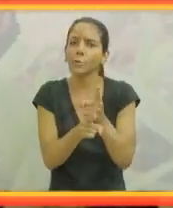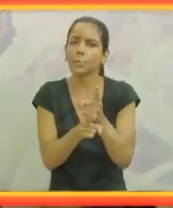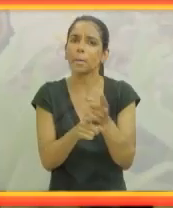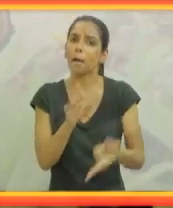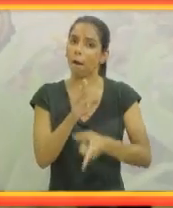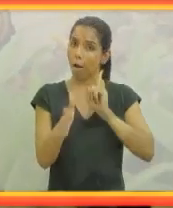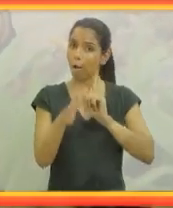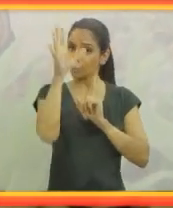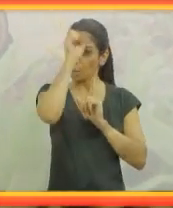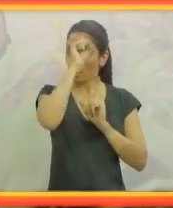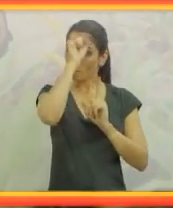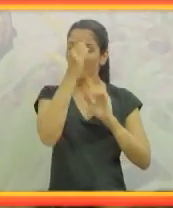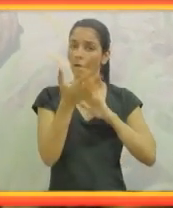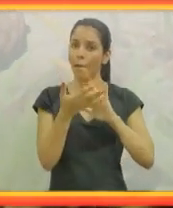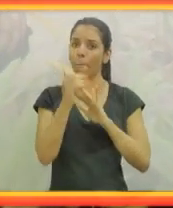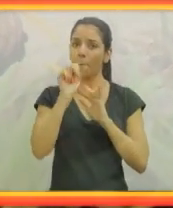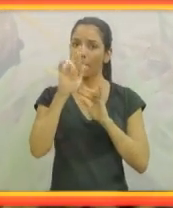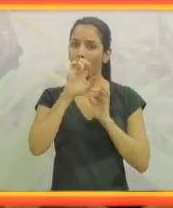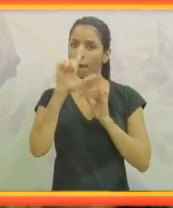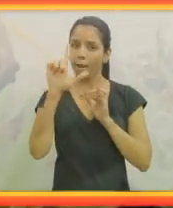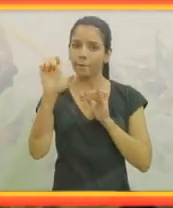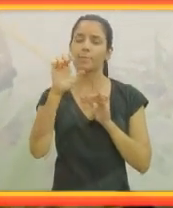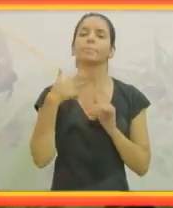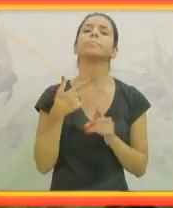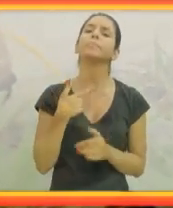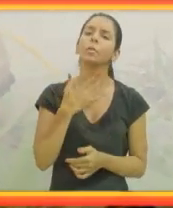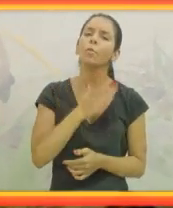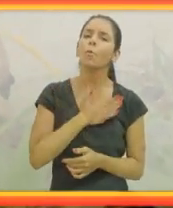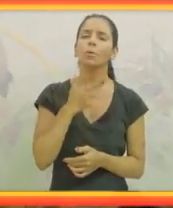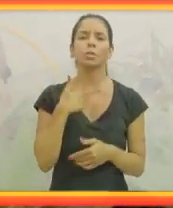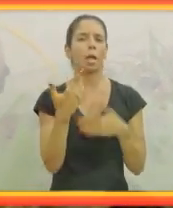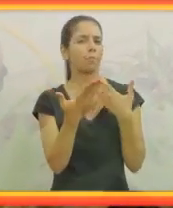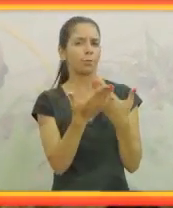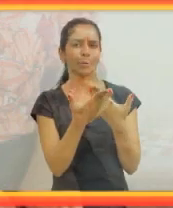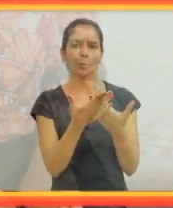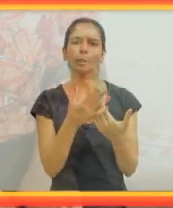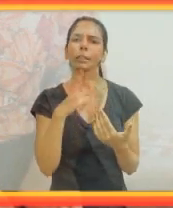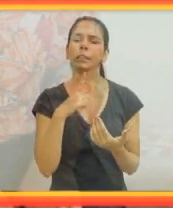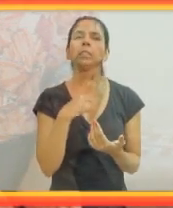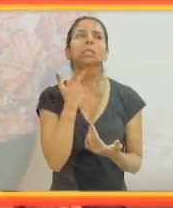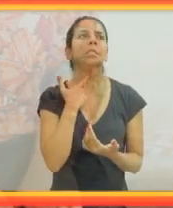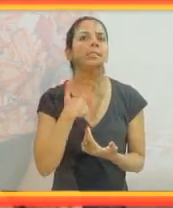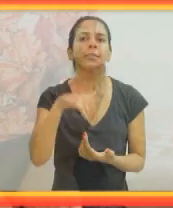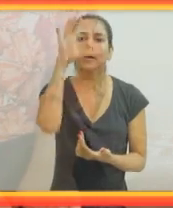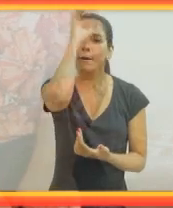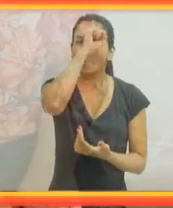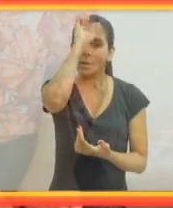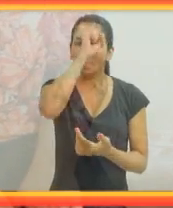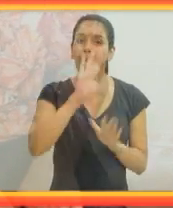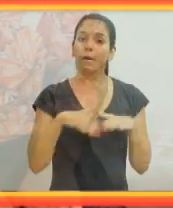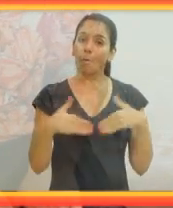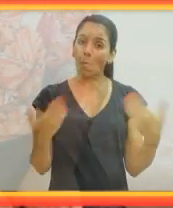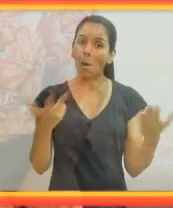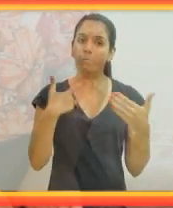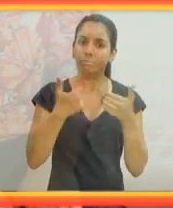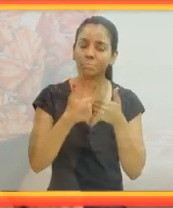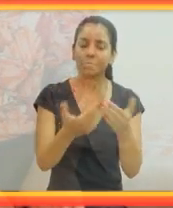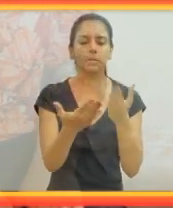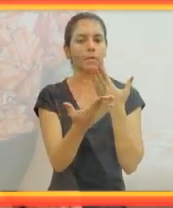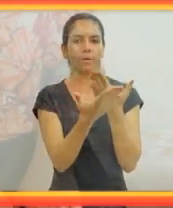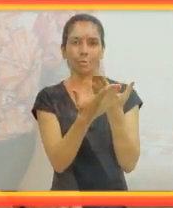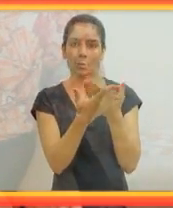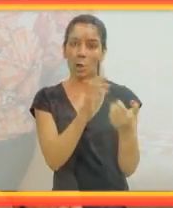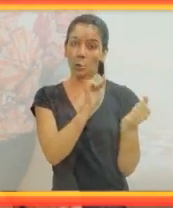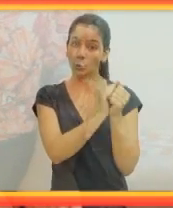antes de aprender a braille, né, que aprende. Eu gostava muito de estudar, eu tinha muita vontade de aprender. Então, quando eu